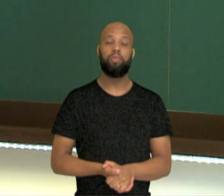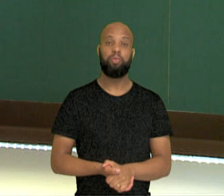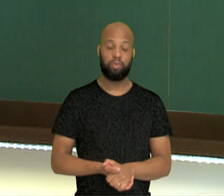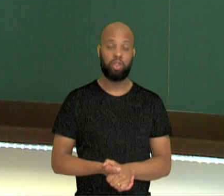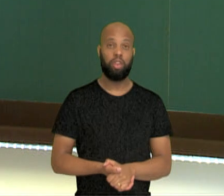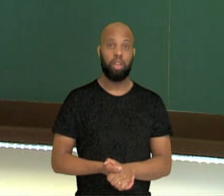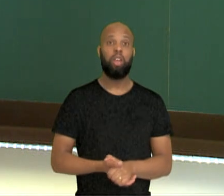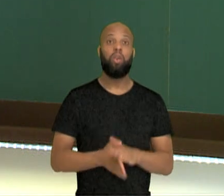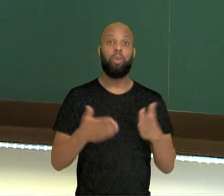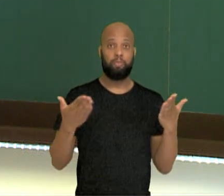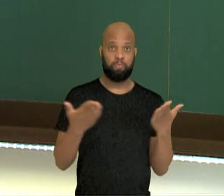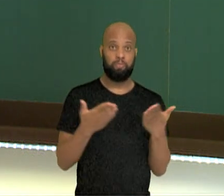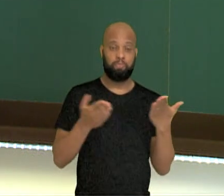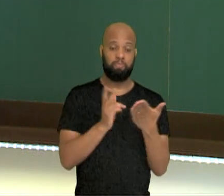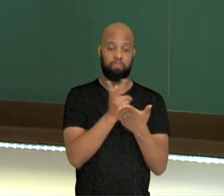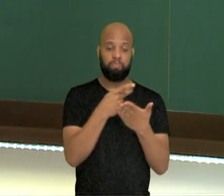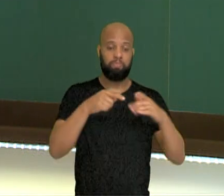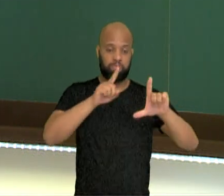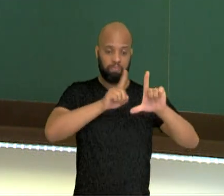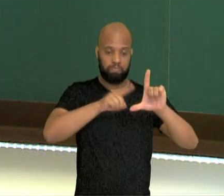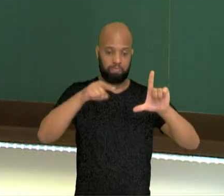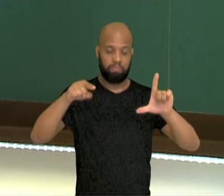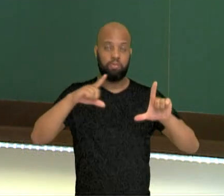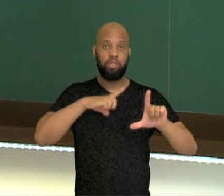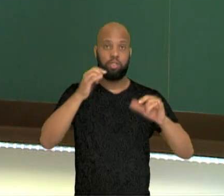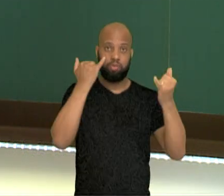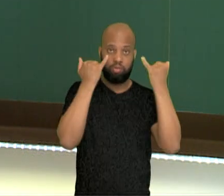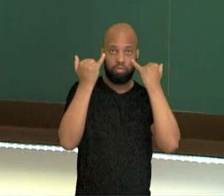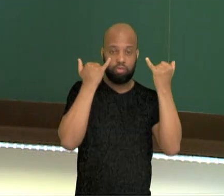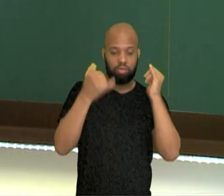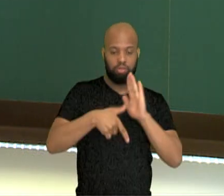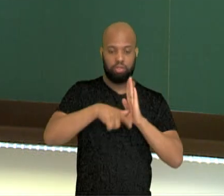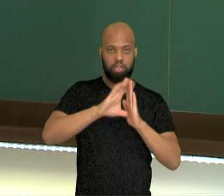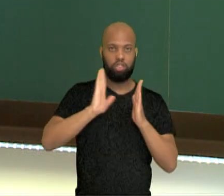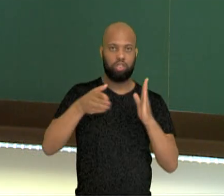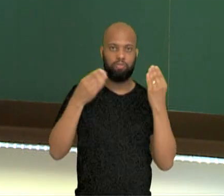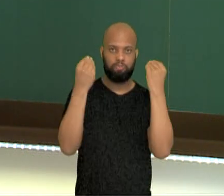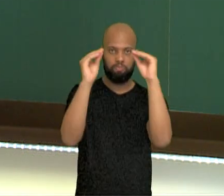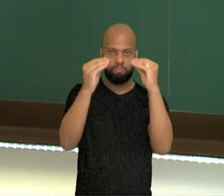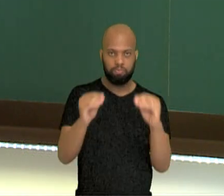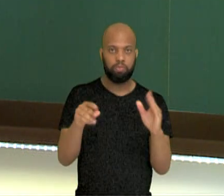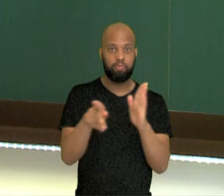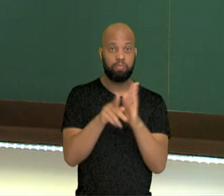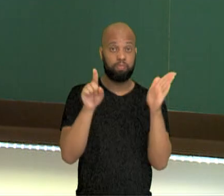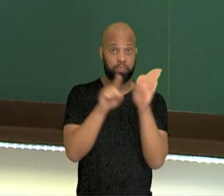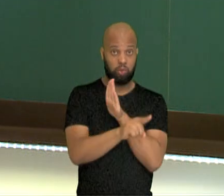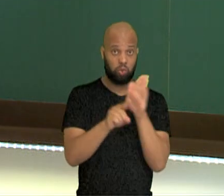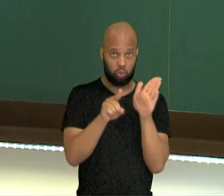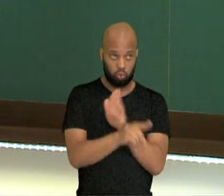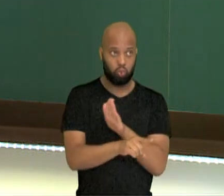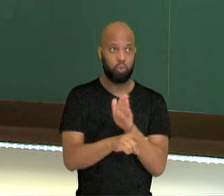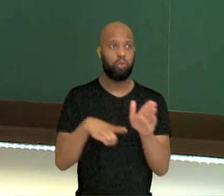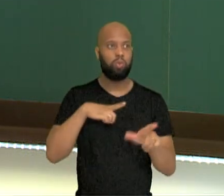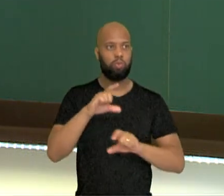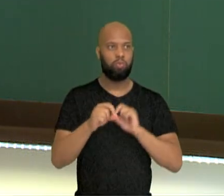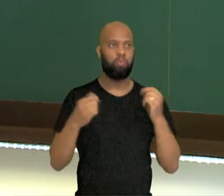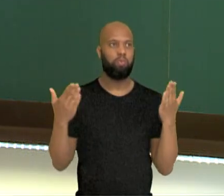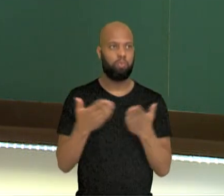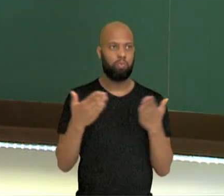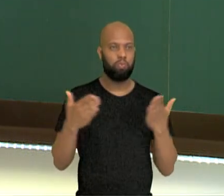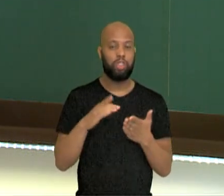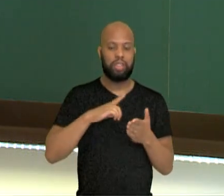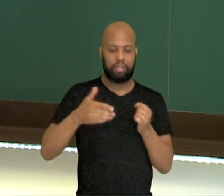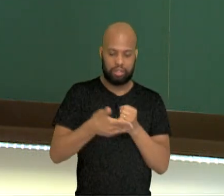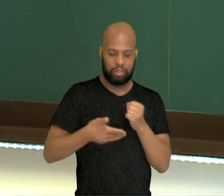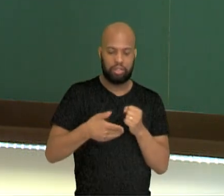Então, representando graficamente, né, aquelas informações que foram colocadas no enunciado do problema, nós teremos aqui, né, como